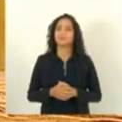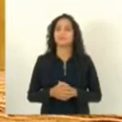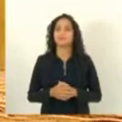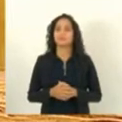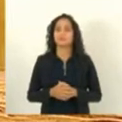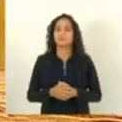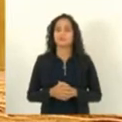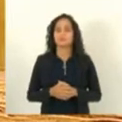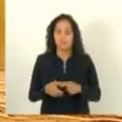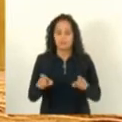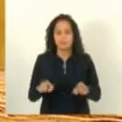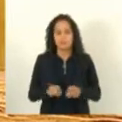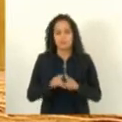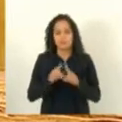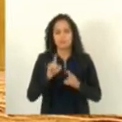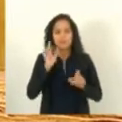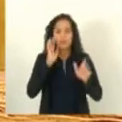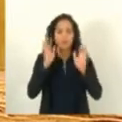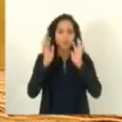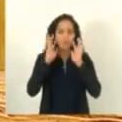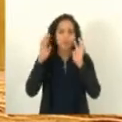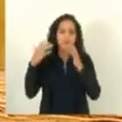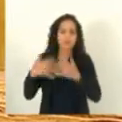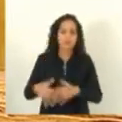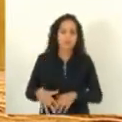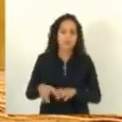Eu sempre também faço essa reflexão.